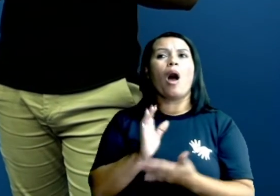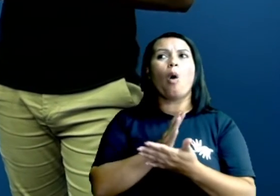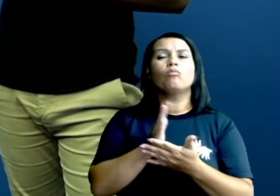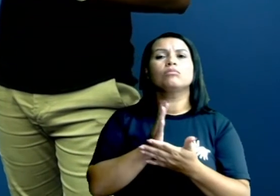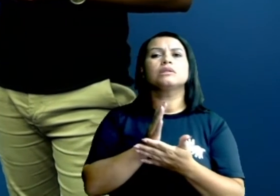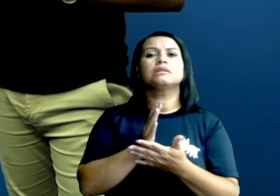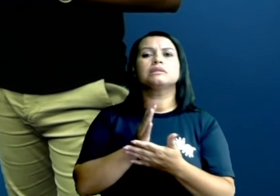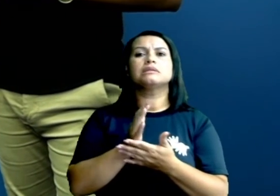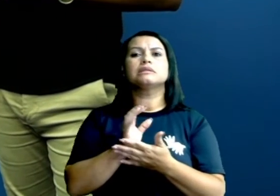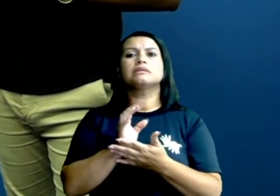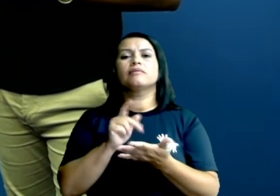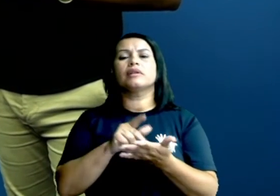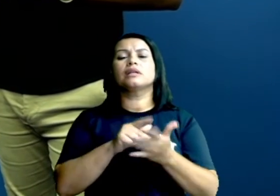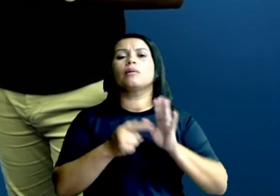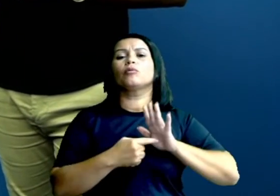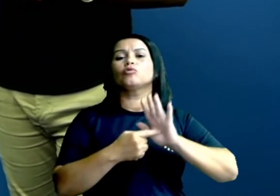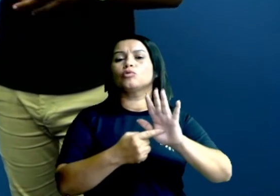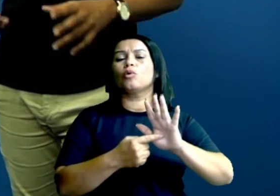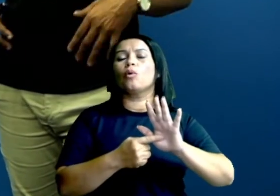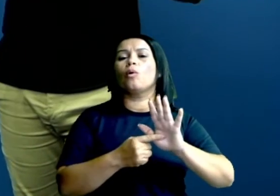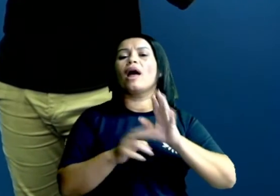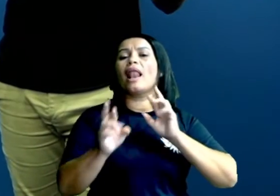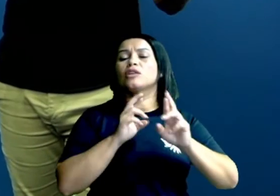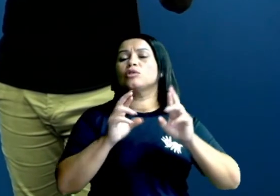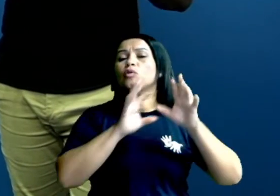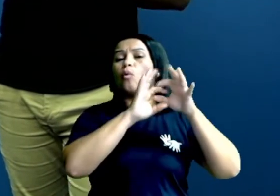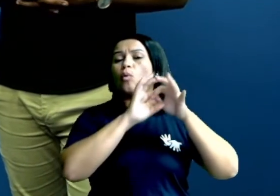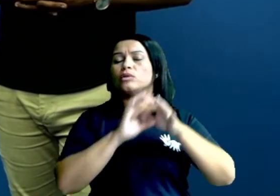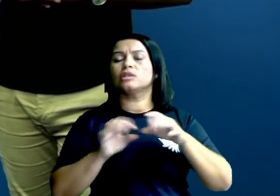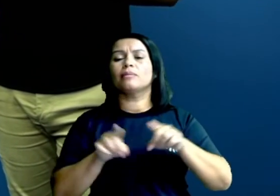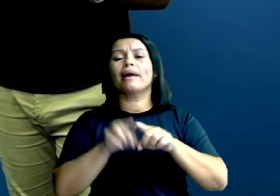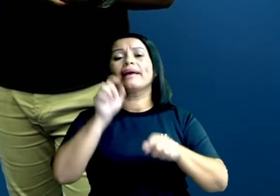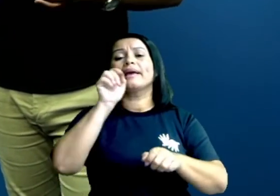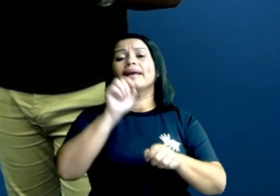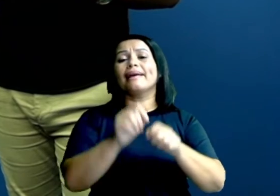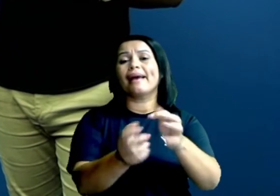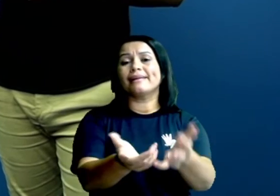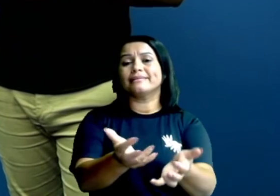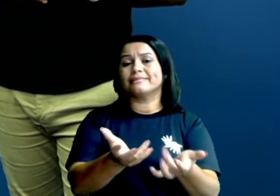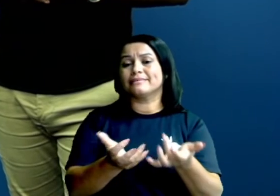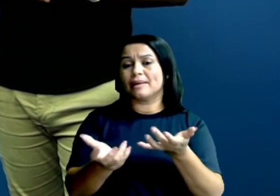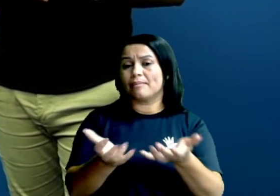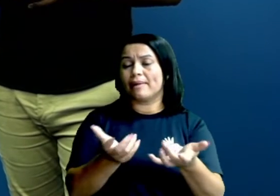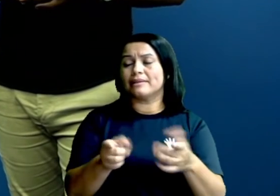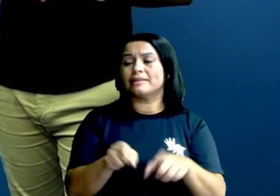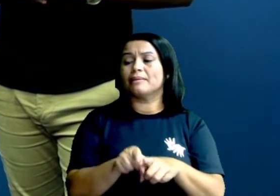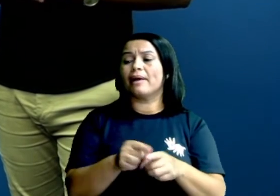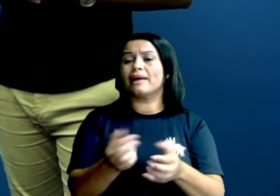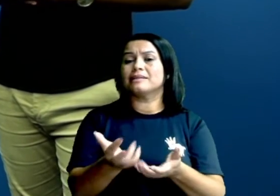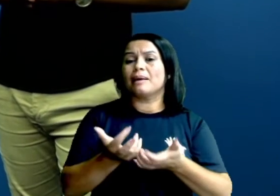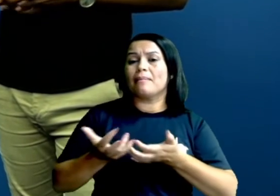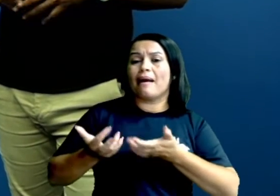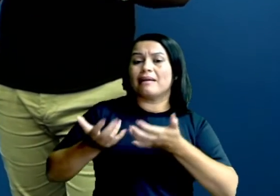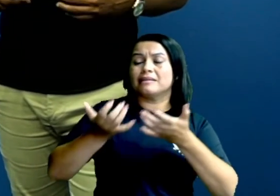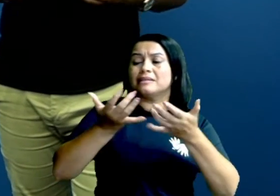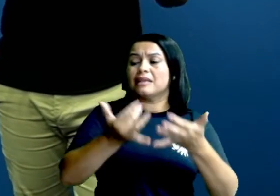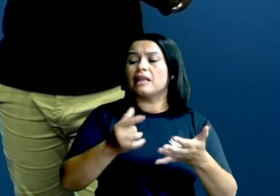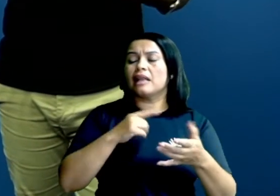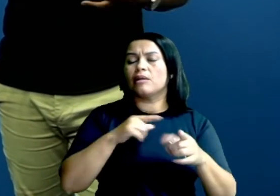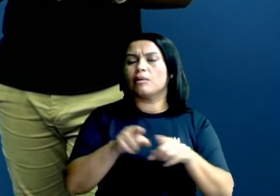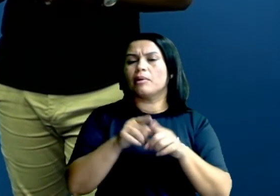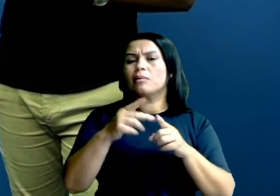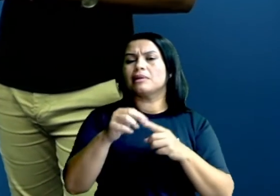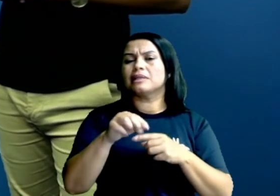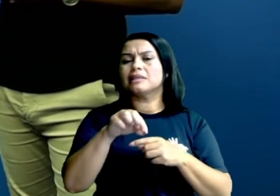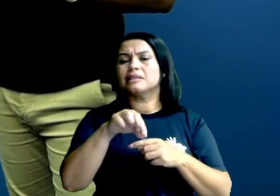casos, né, relacionados a esse contexto do desmatamento e as queimadas. Lembrando que no caso do Pantanal, né, você tem situações em que